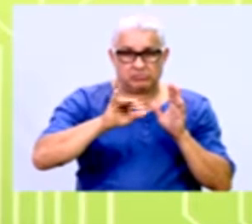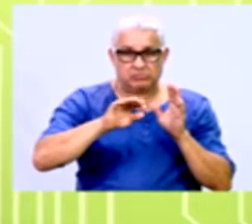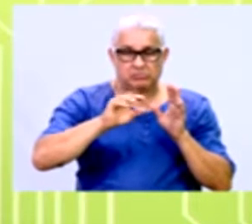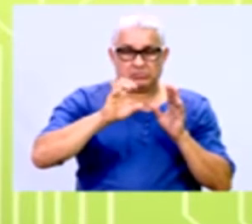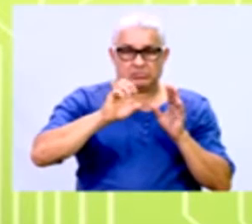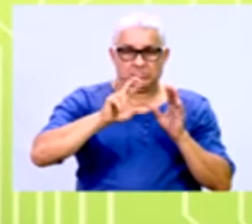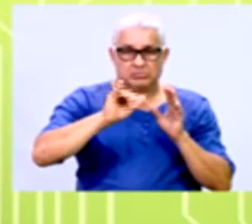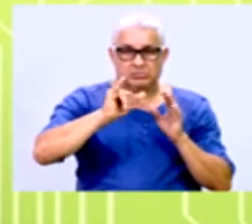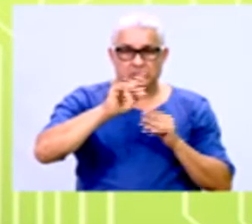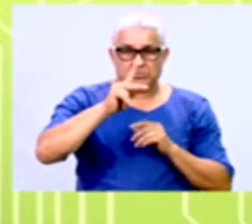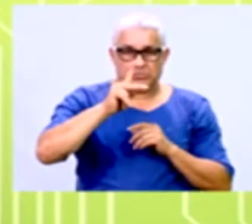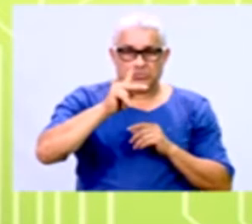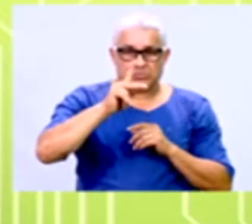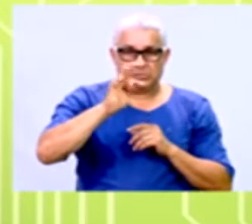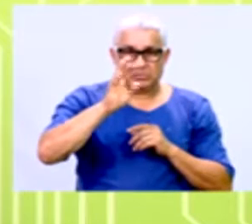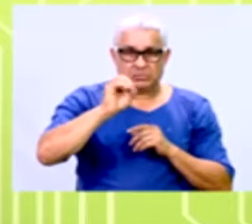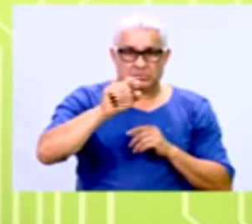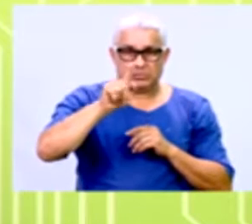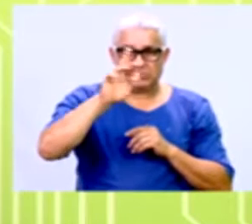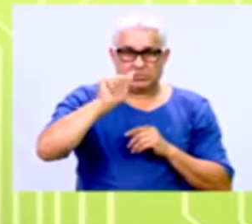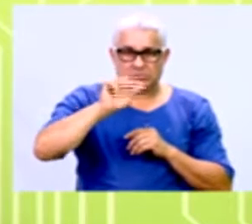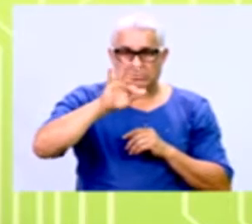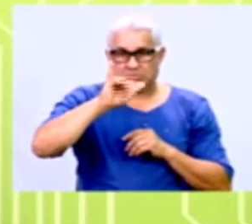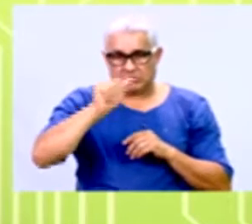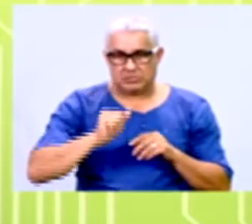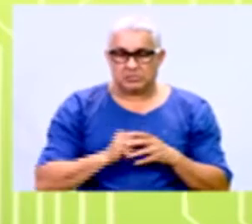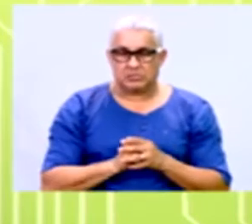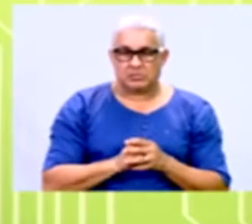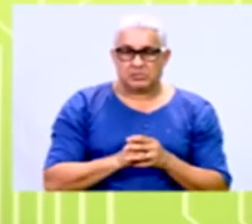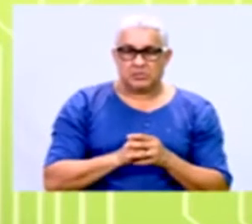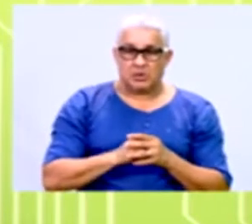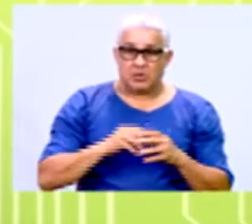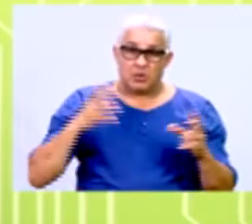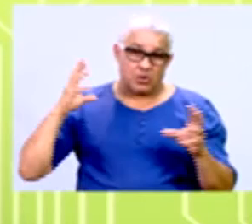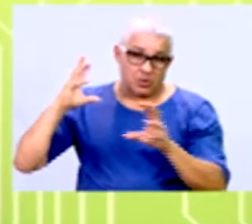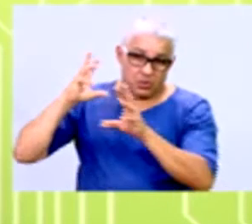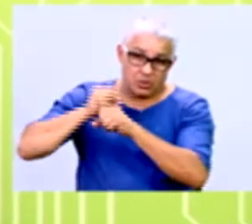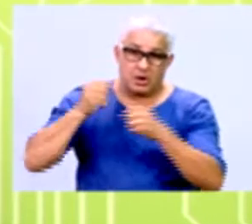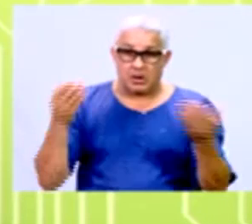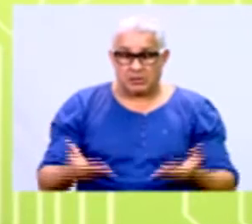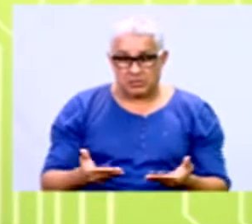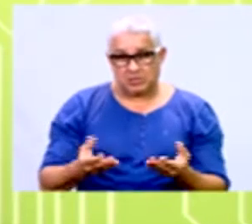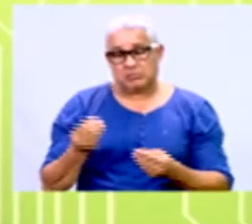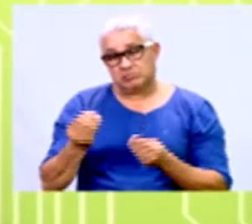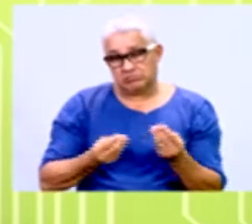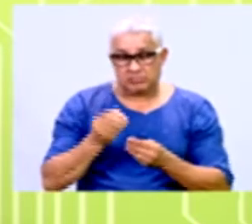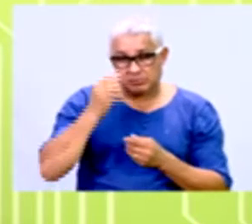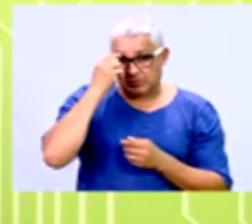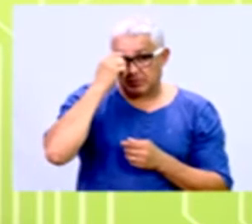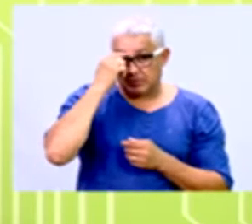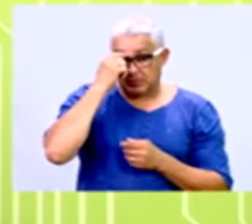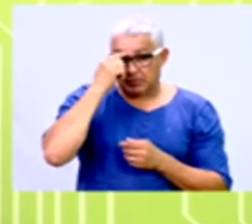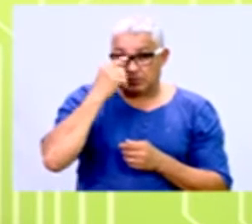falamos de vários modelos. Vamos dar uma recapitulada hoje, só para vocês terem uma noção de como